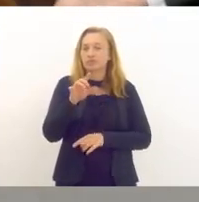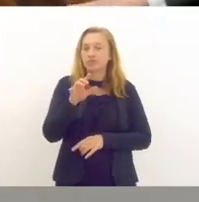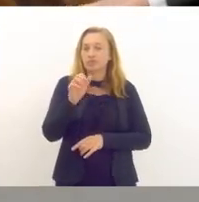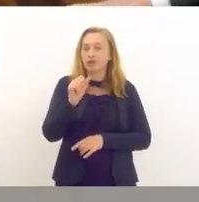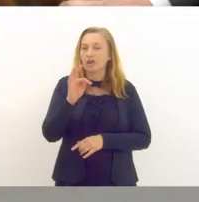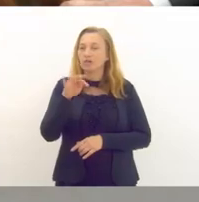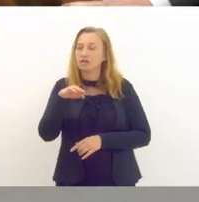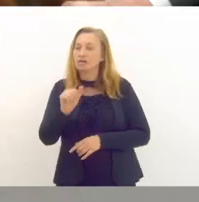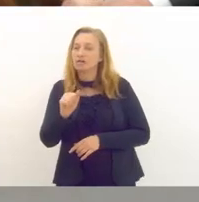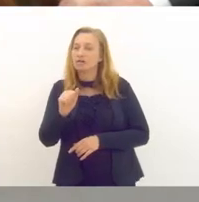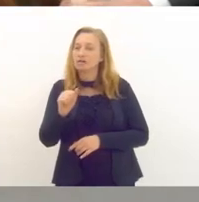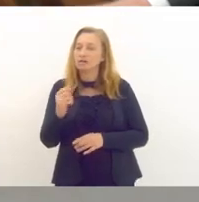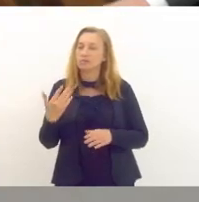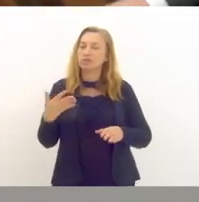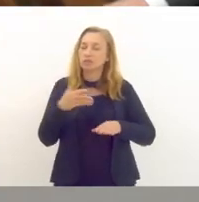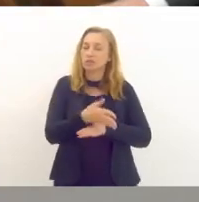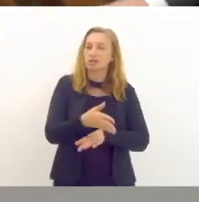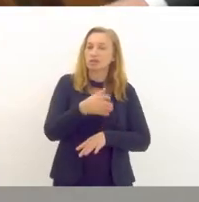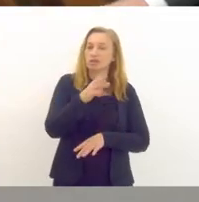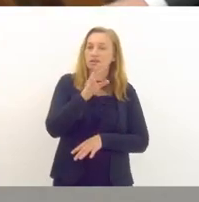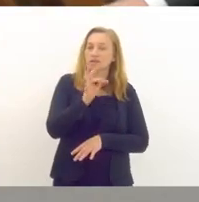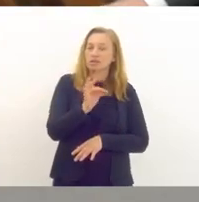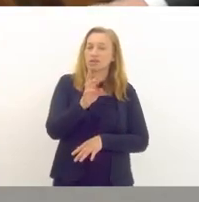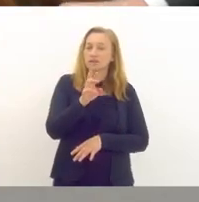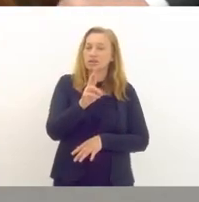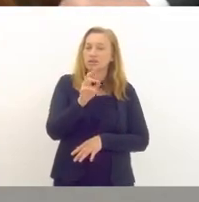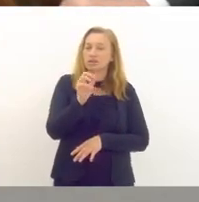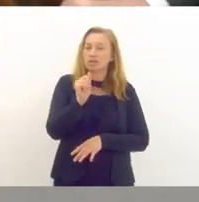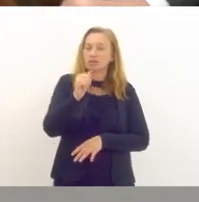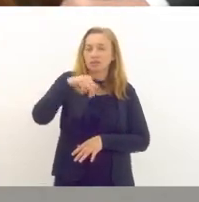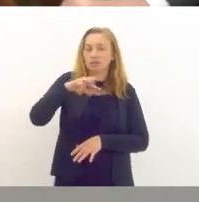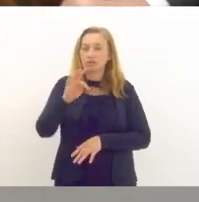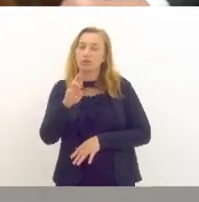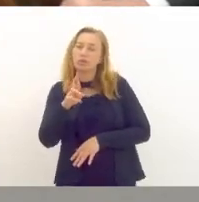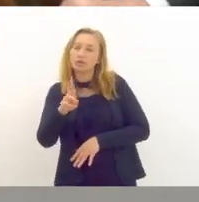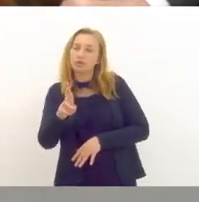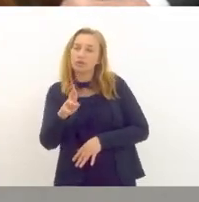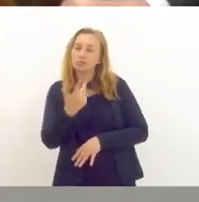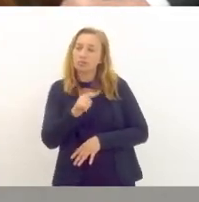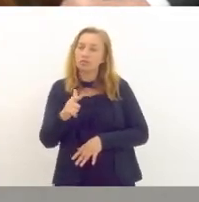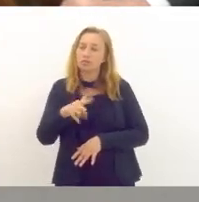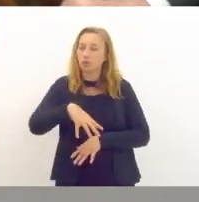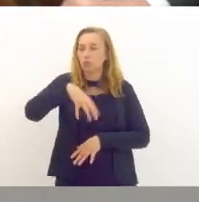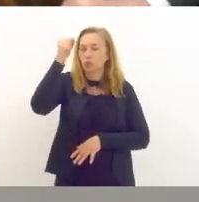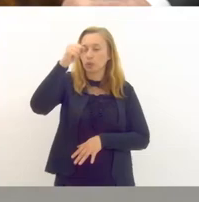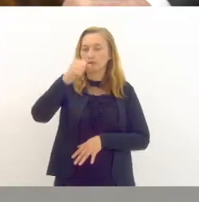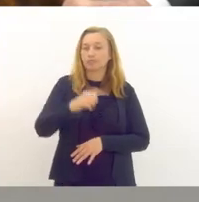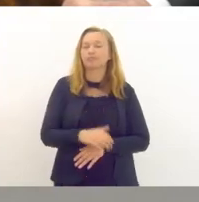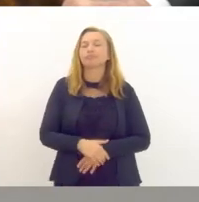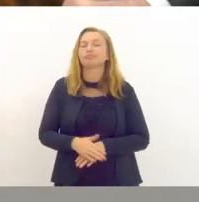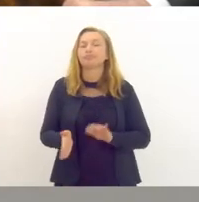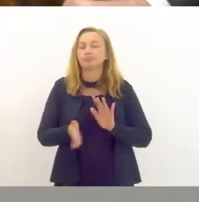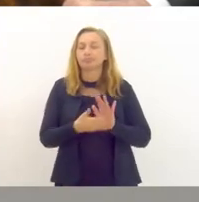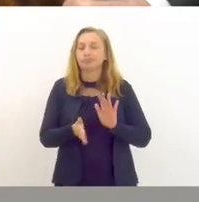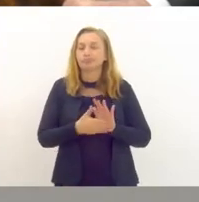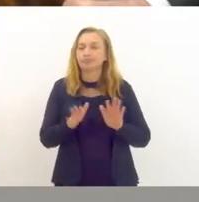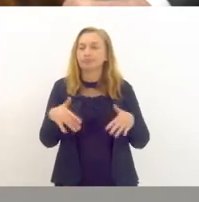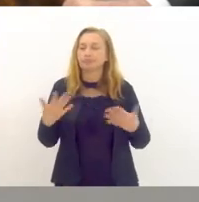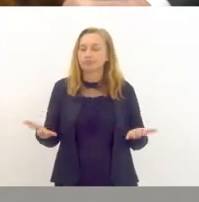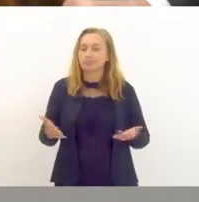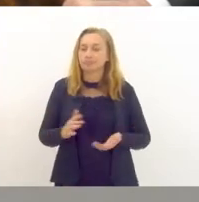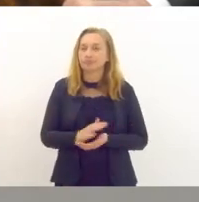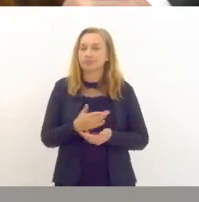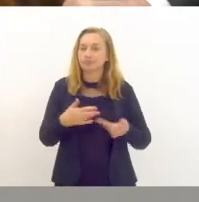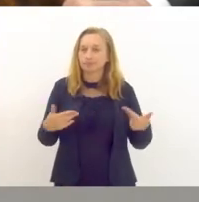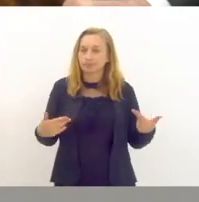dos transformadores para casa não tem energia em casa nenhuma bom então qual é a proposta concreta é muita